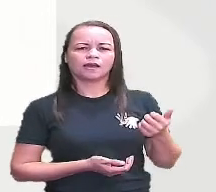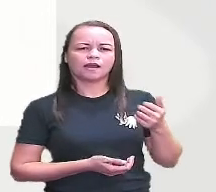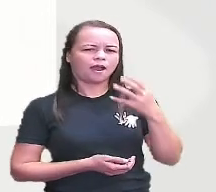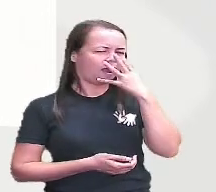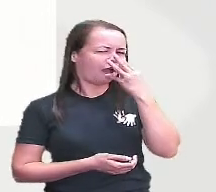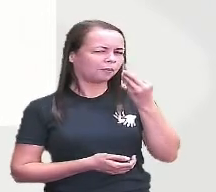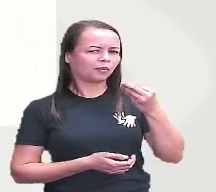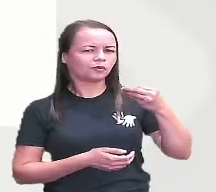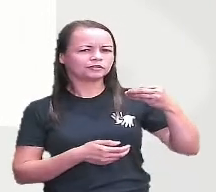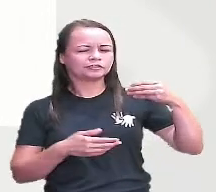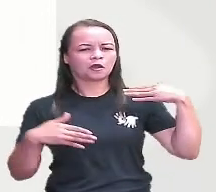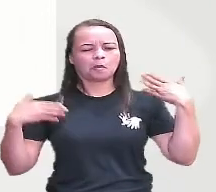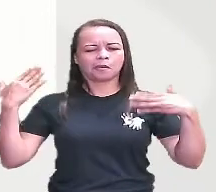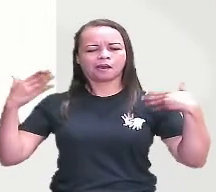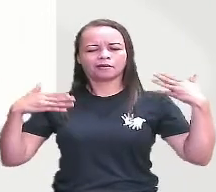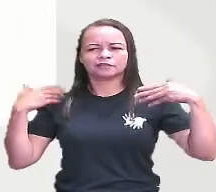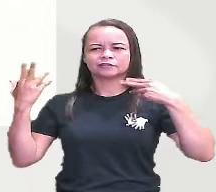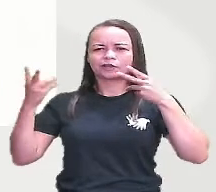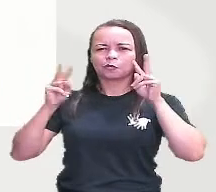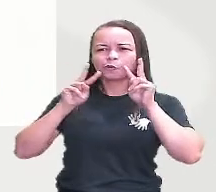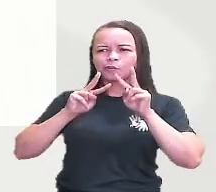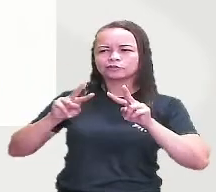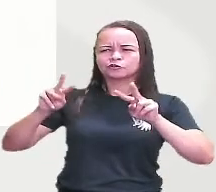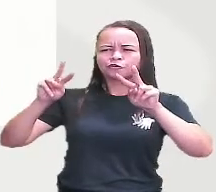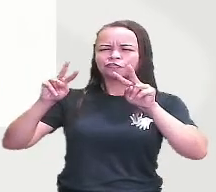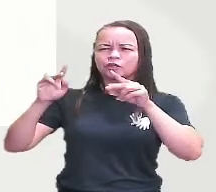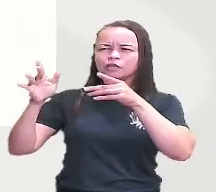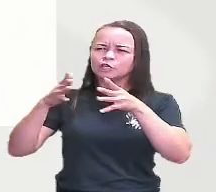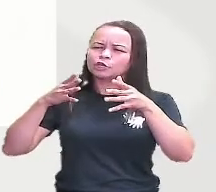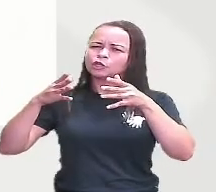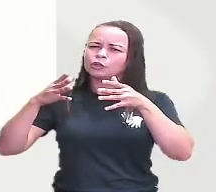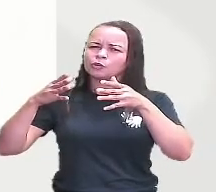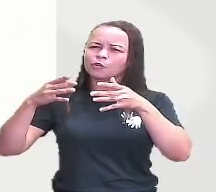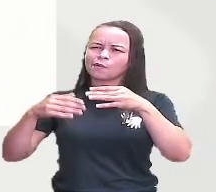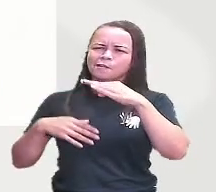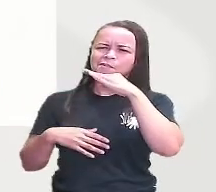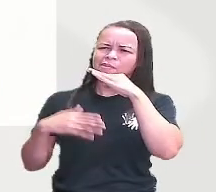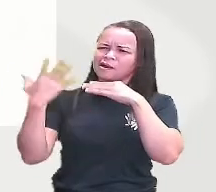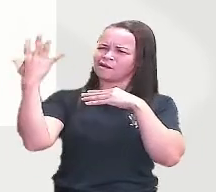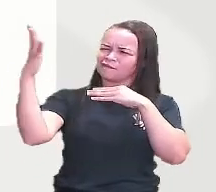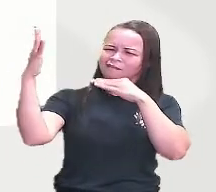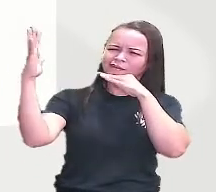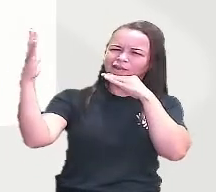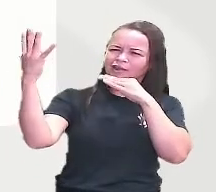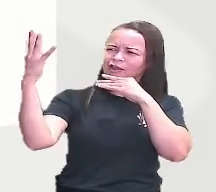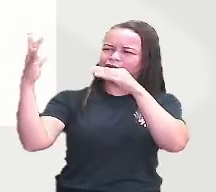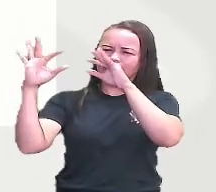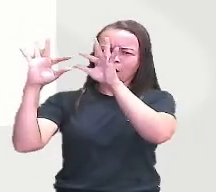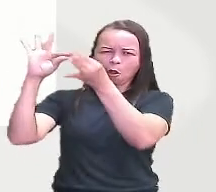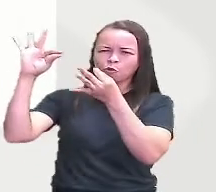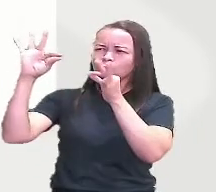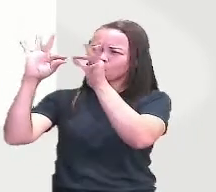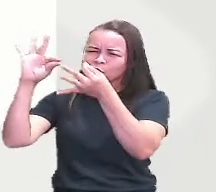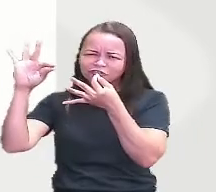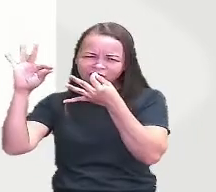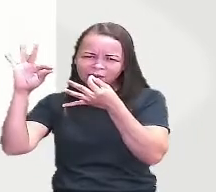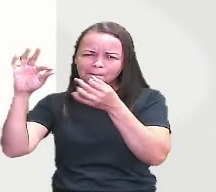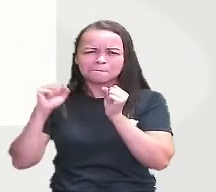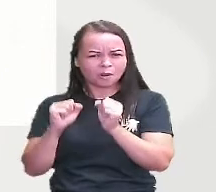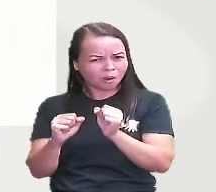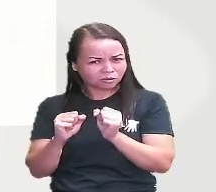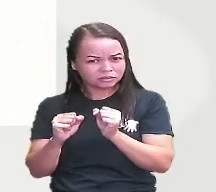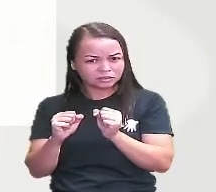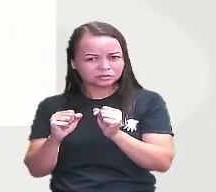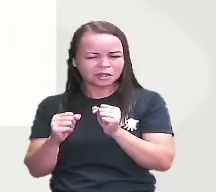viu uma mangueira carregada de uvas. A mangueira pode estar carregada de uvas, gente?